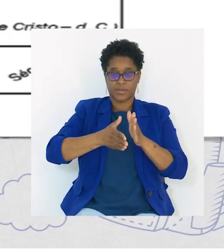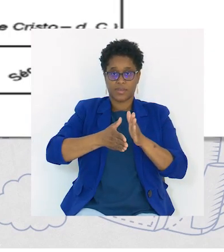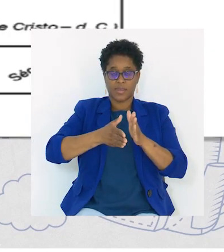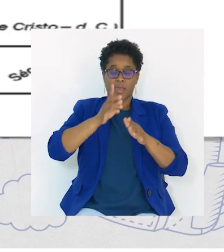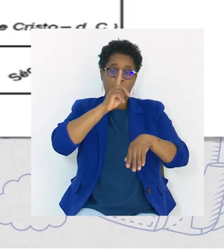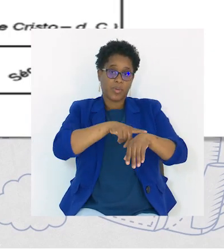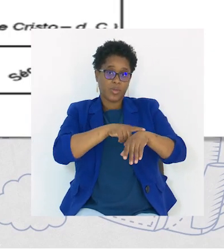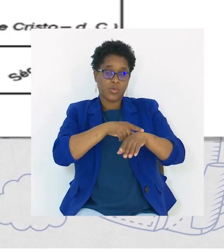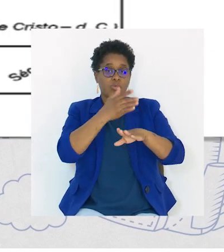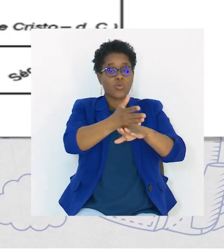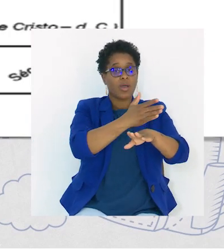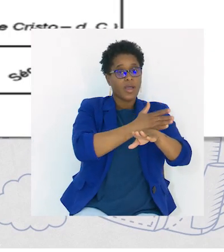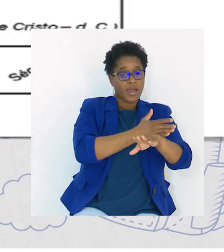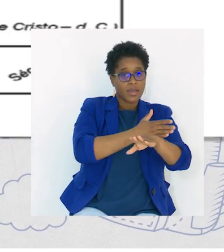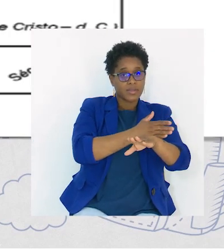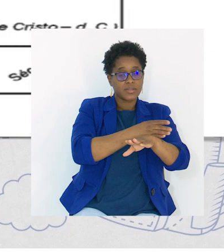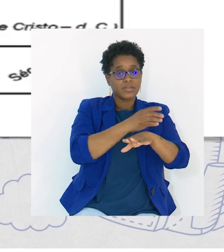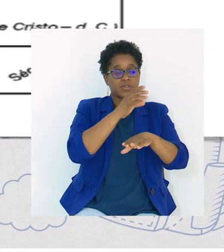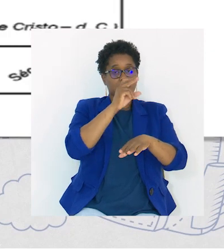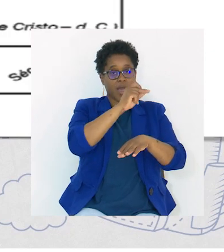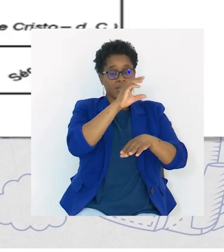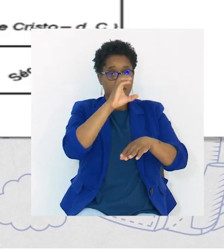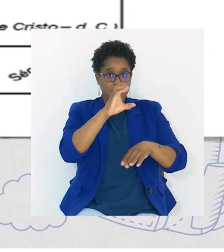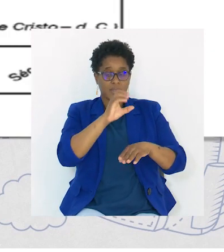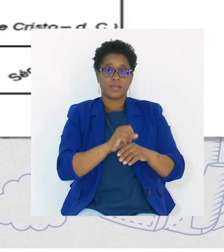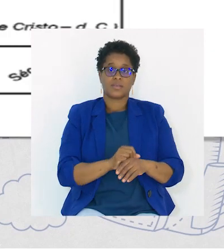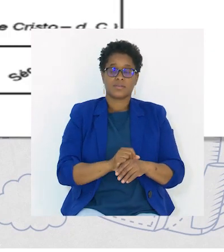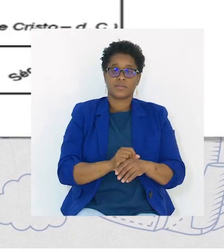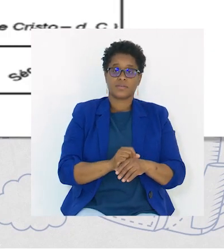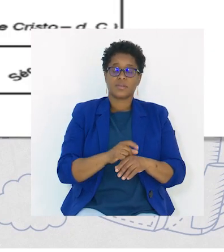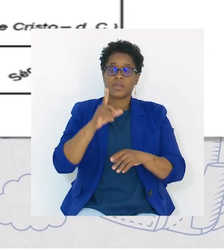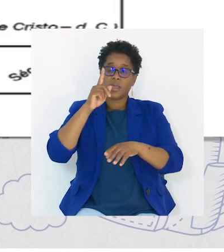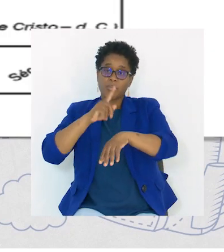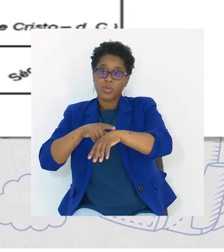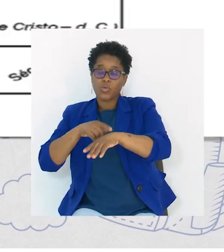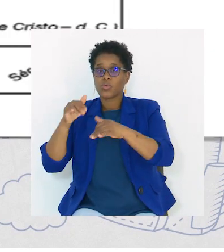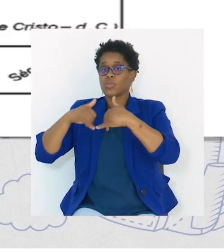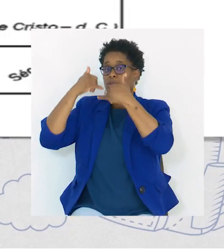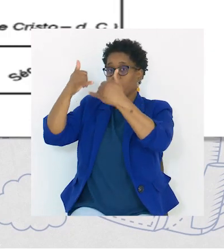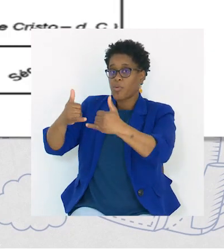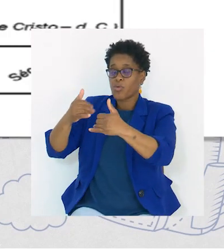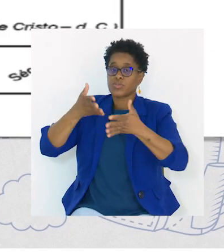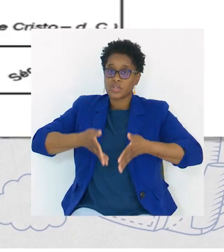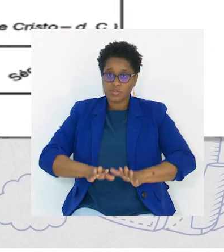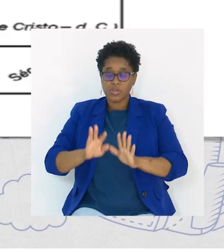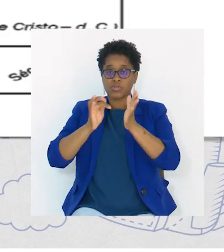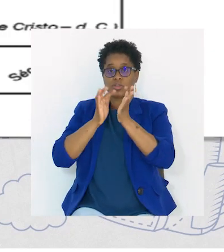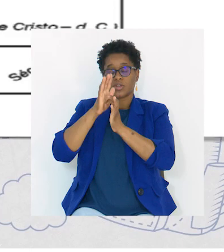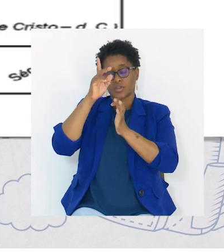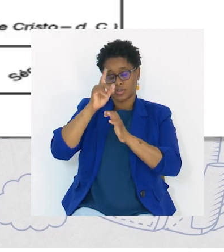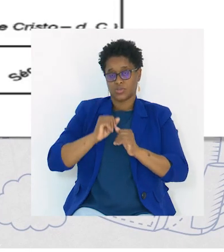em períodos antes do nascimento de Cristo e períodos depois do nascimento de Cristo.